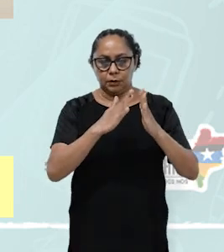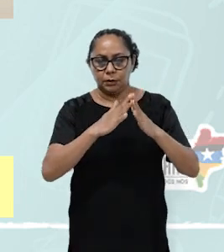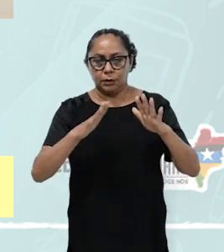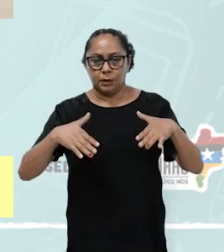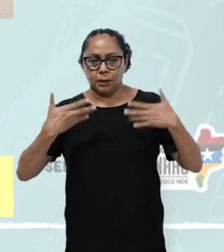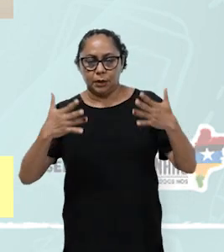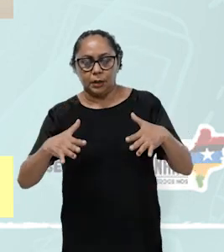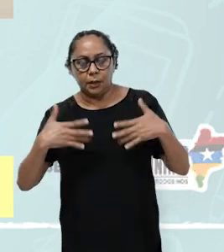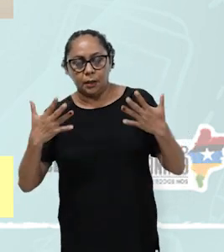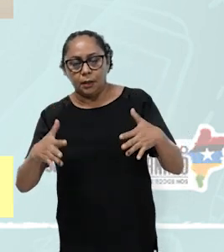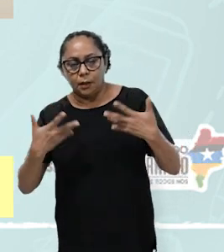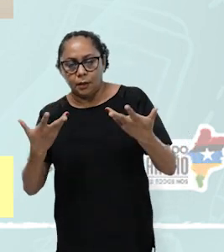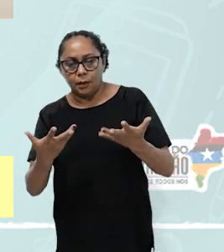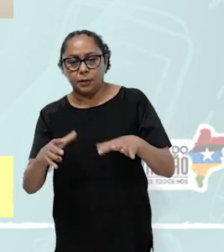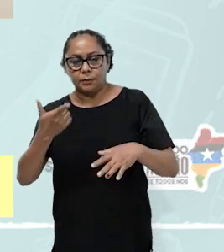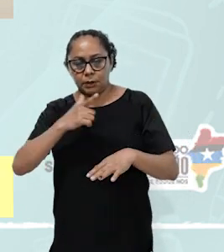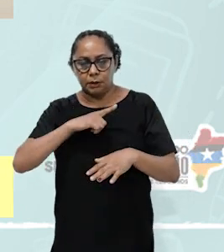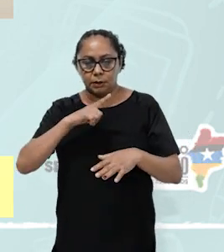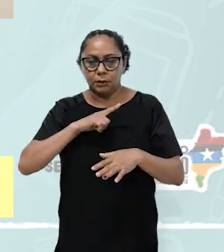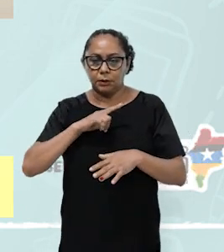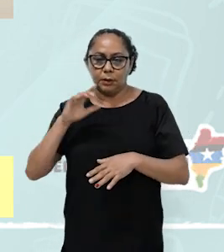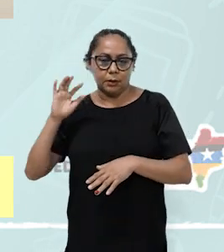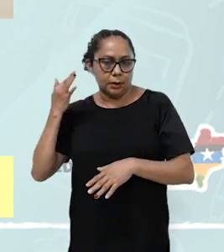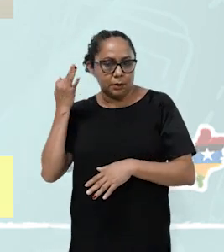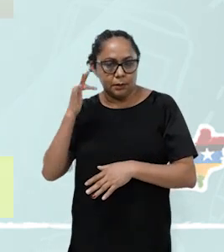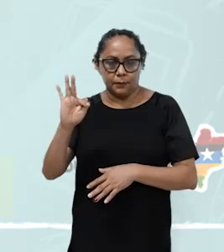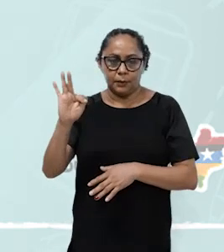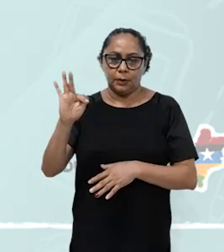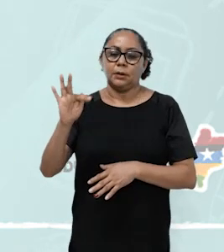desses anos todos, mas ainda existe na França.